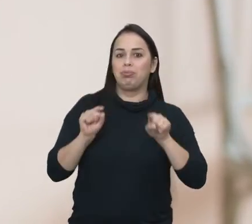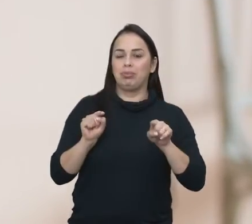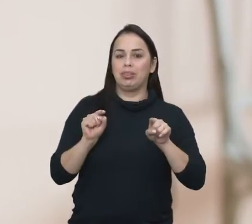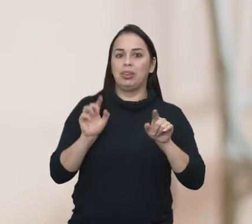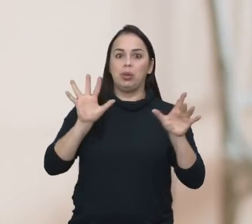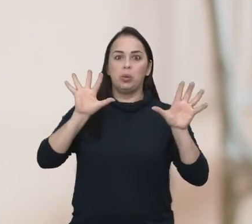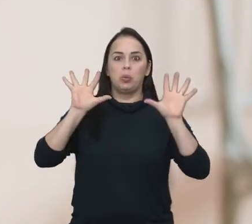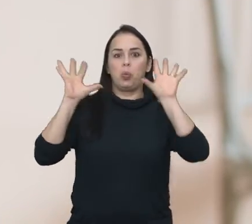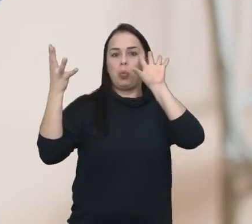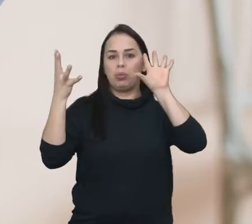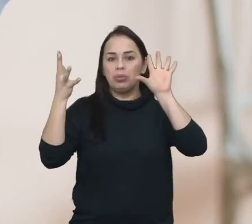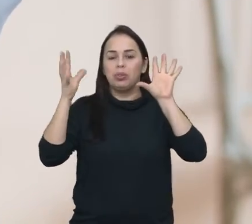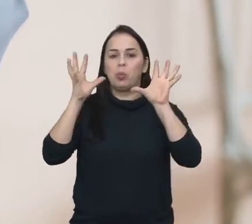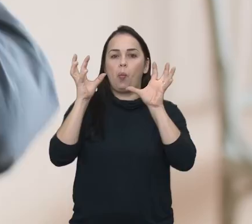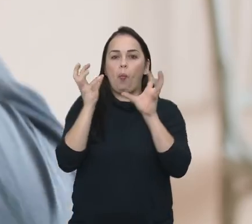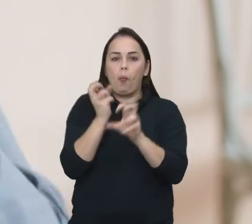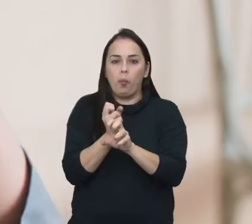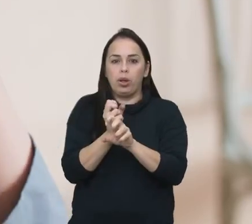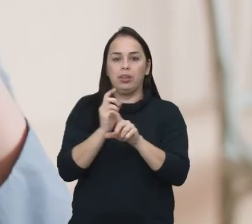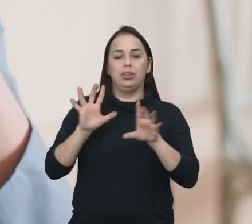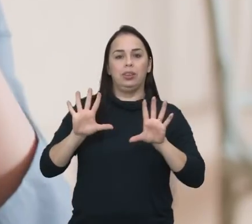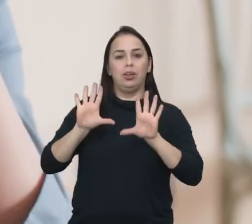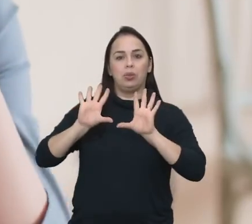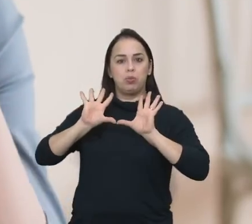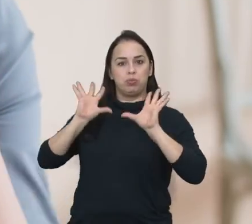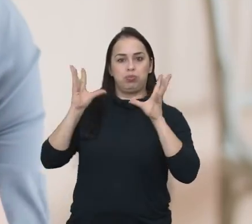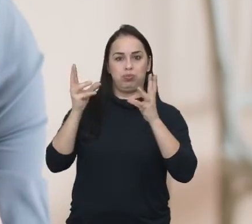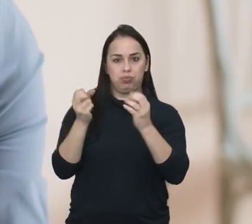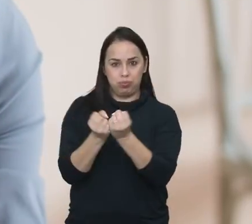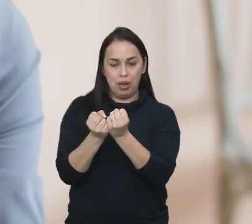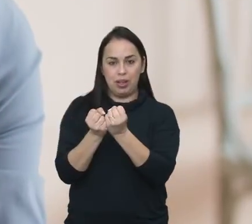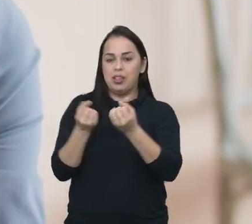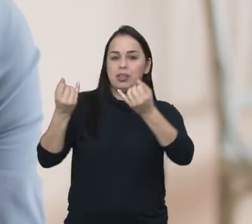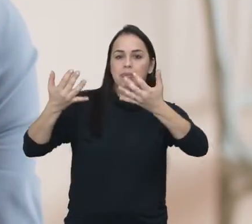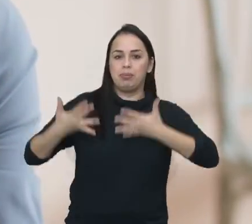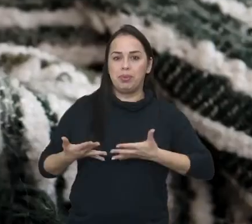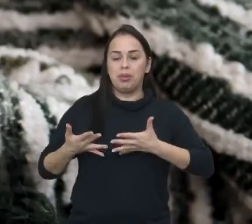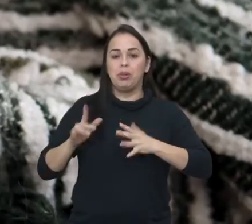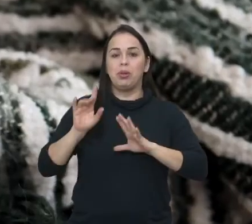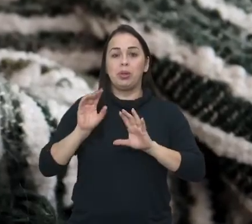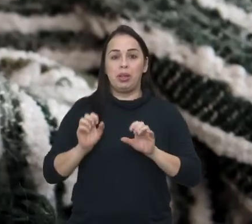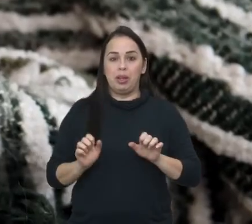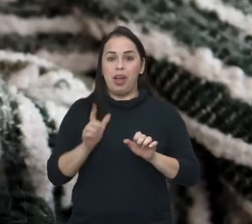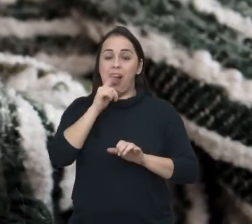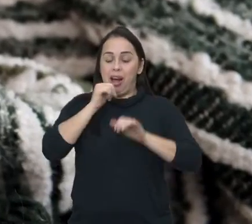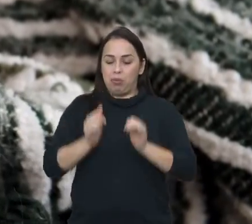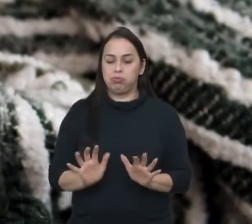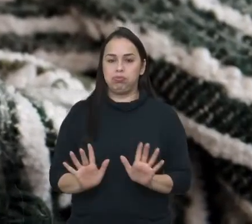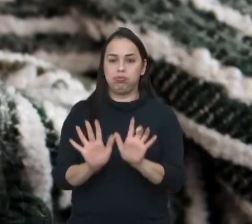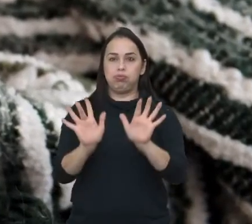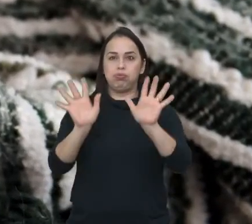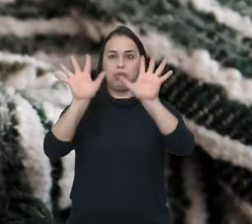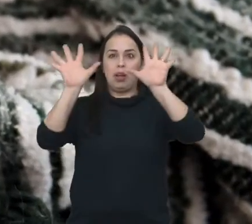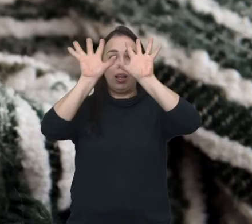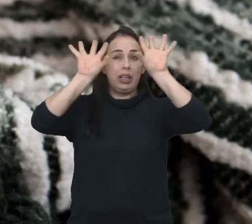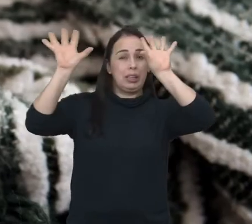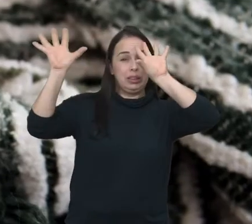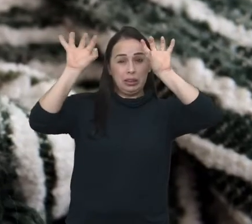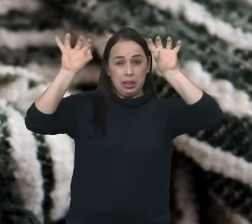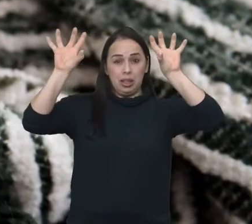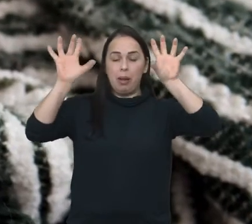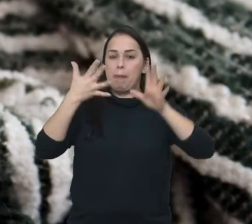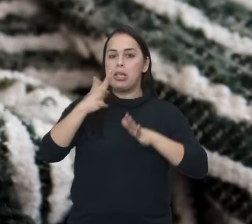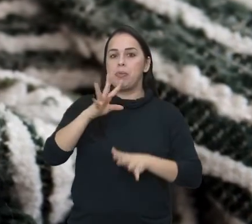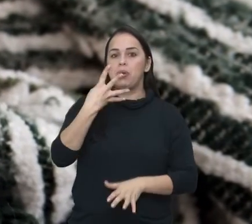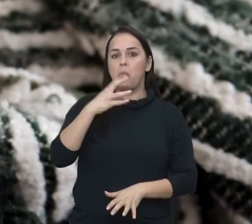em comum: o tempo seco. De acordo com a Organização Mundial da Saúde, O nível ideal de umidade do ar para uma